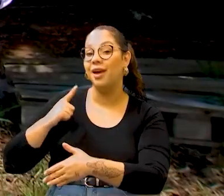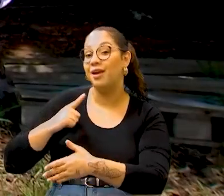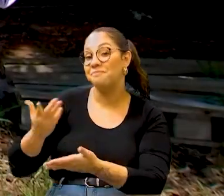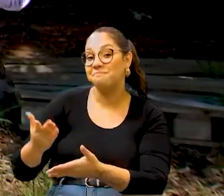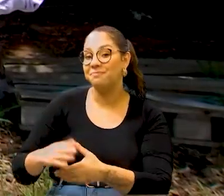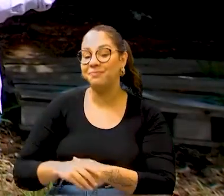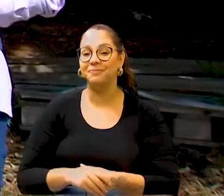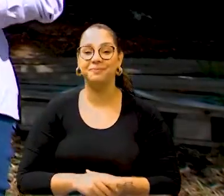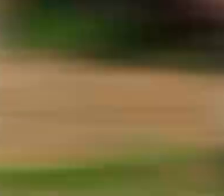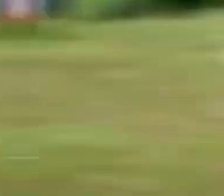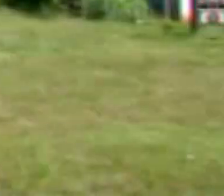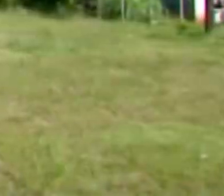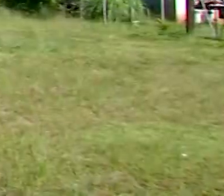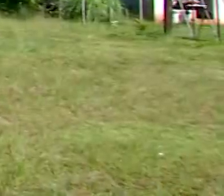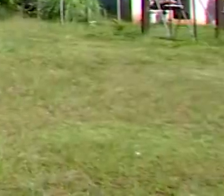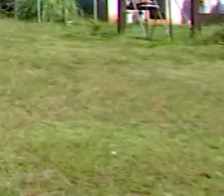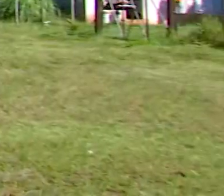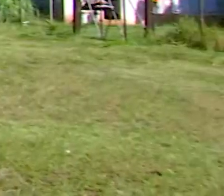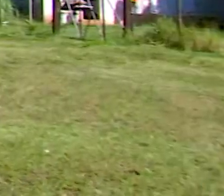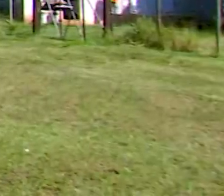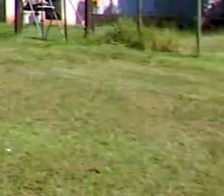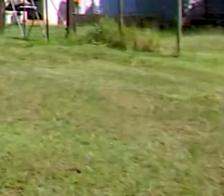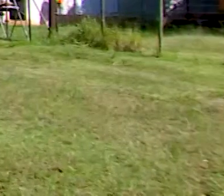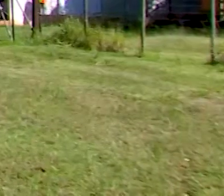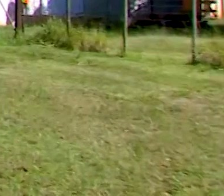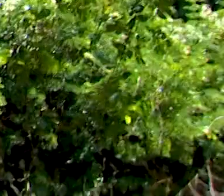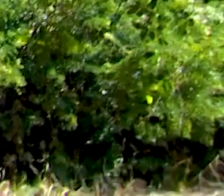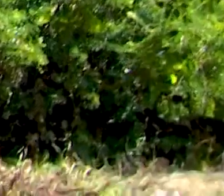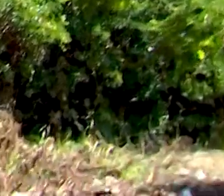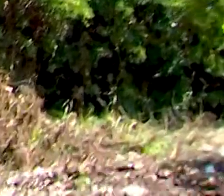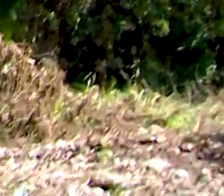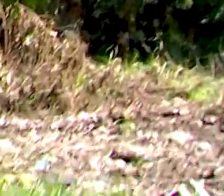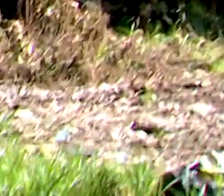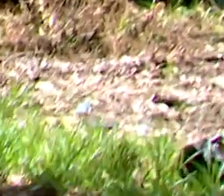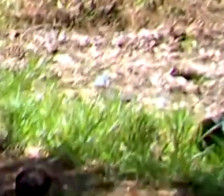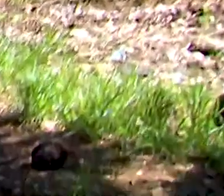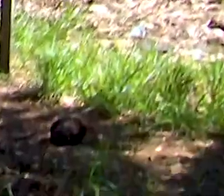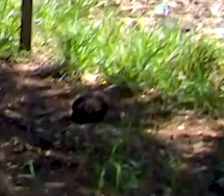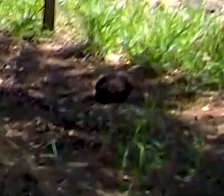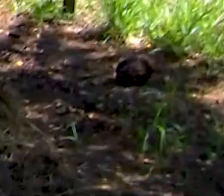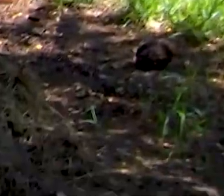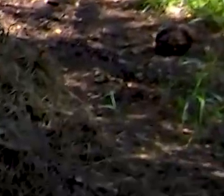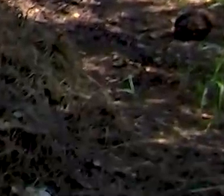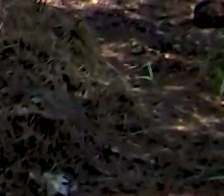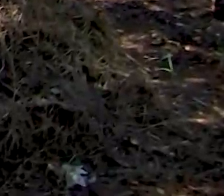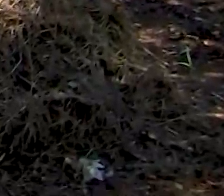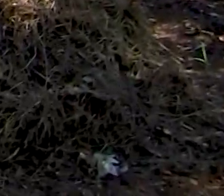uma leira de compostagem.